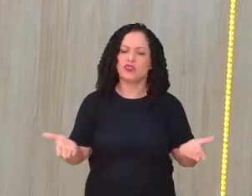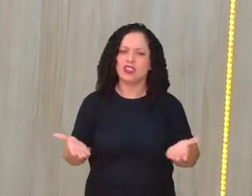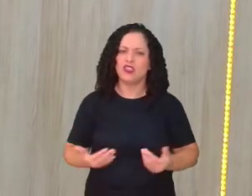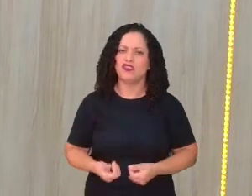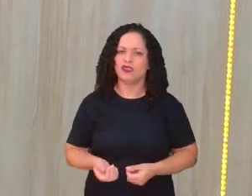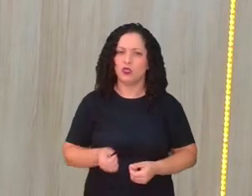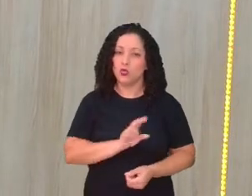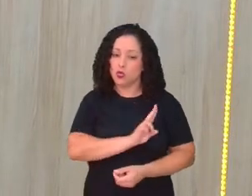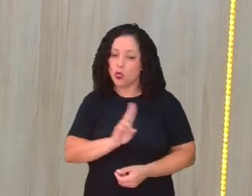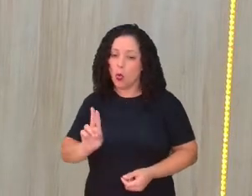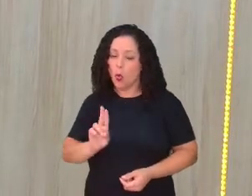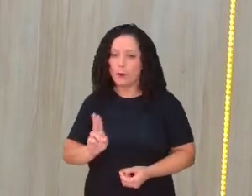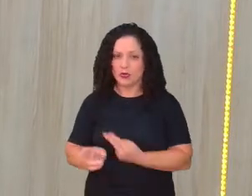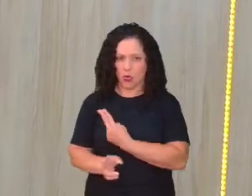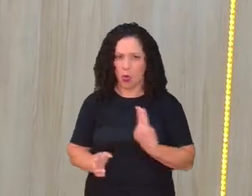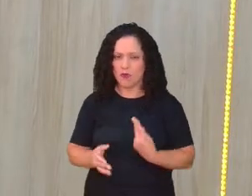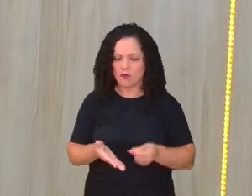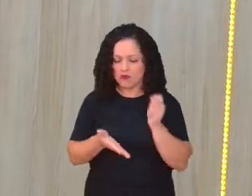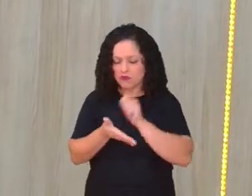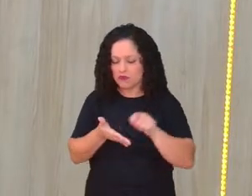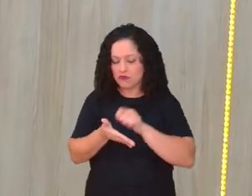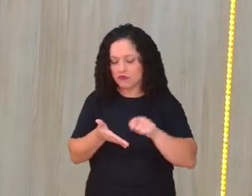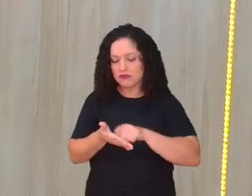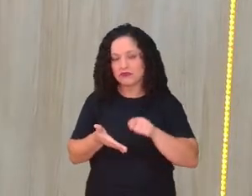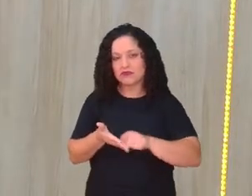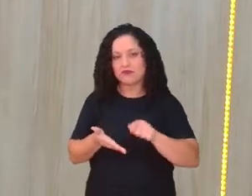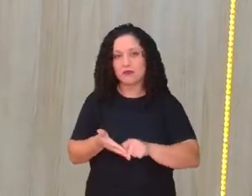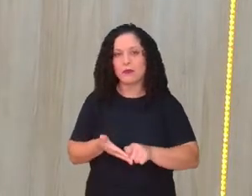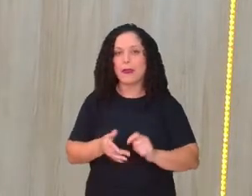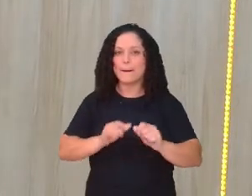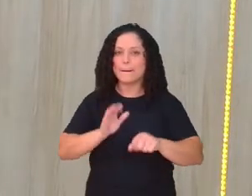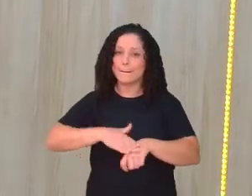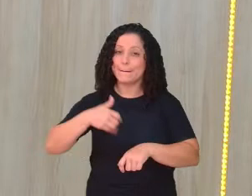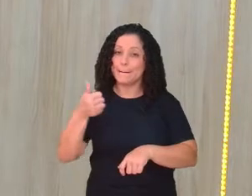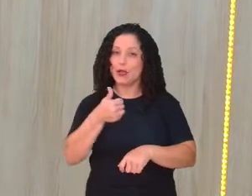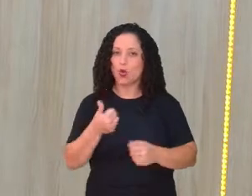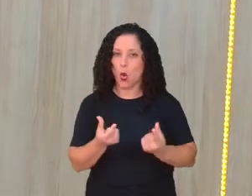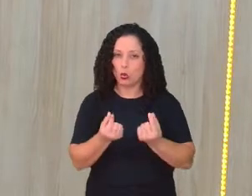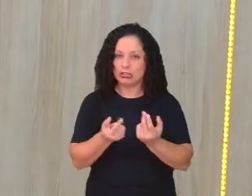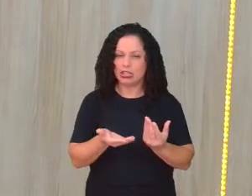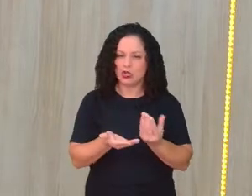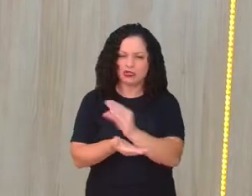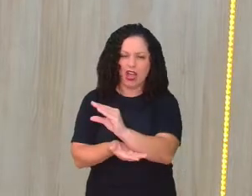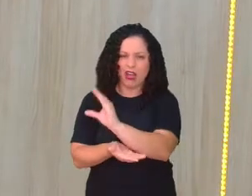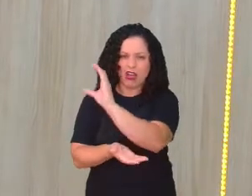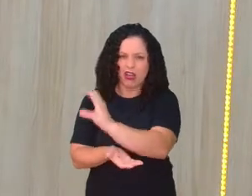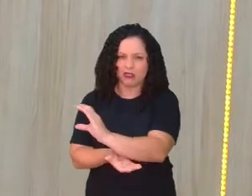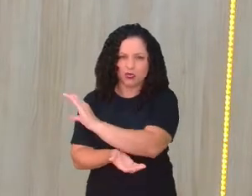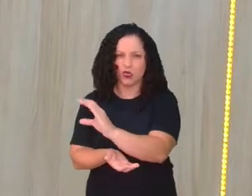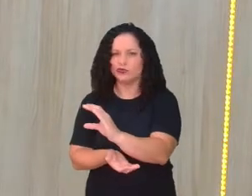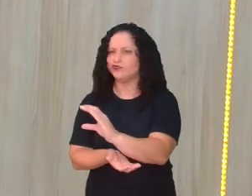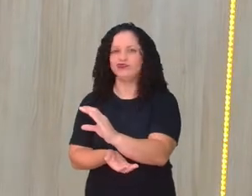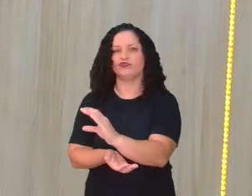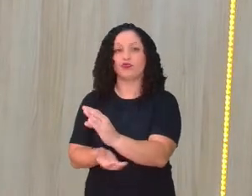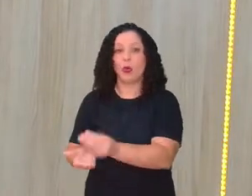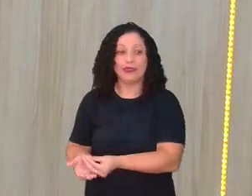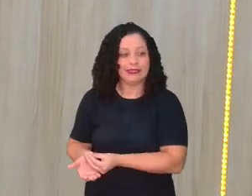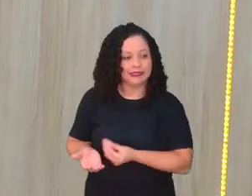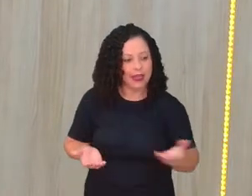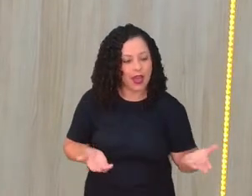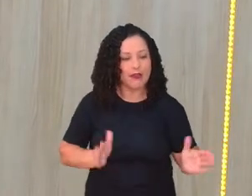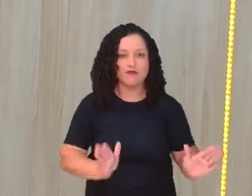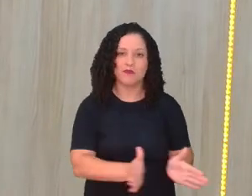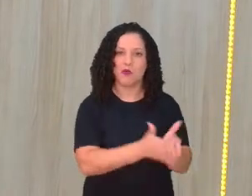seu nome numa carta dessa de indulgência, você pega a oferta que você faria, certo, para assinar seu nome, e você doe para quem